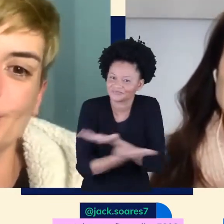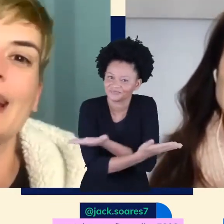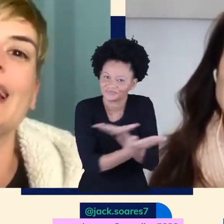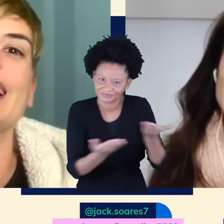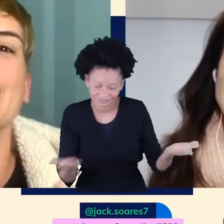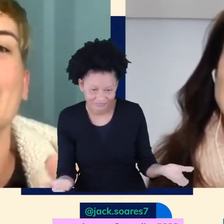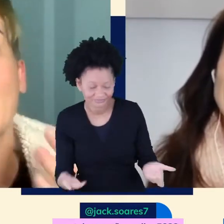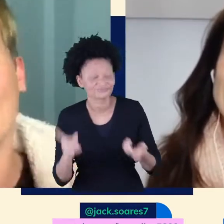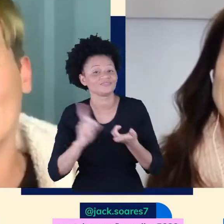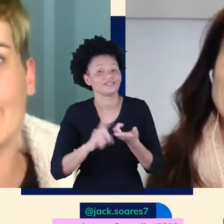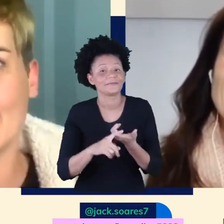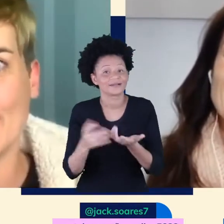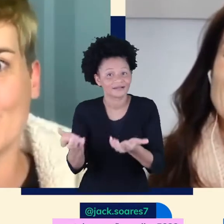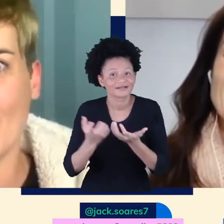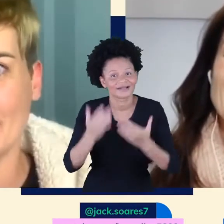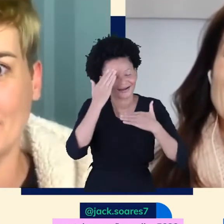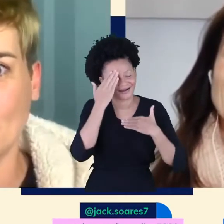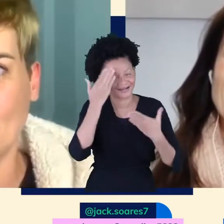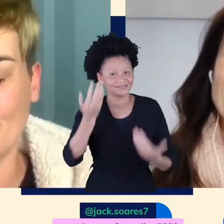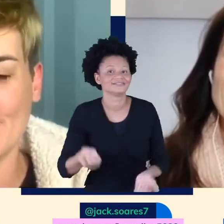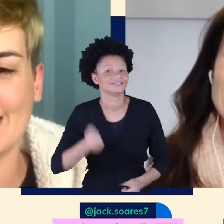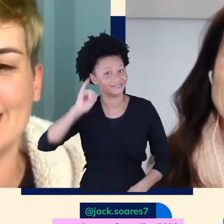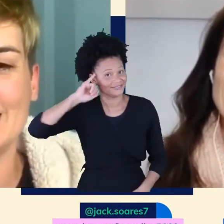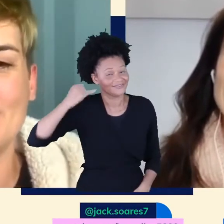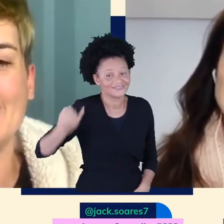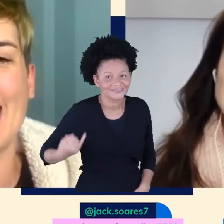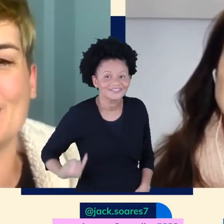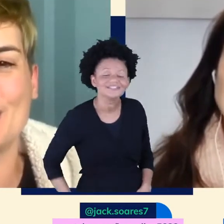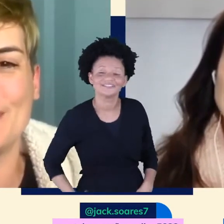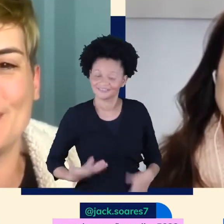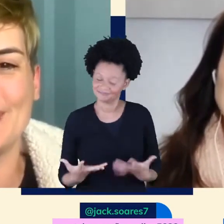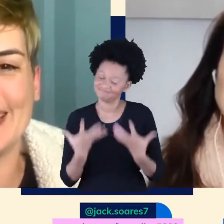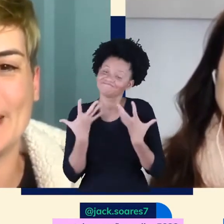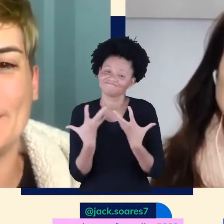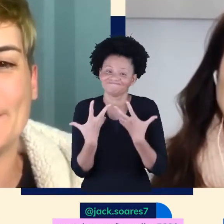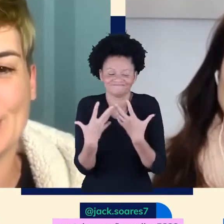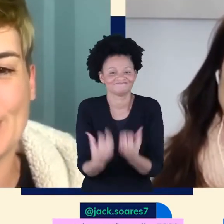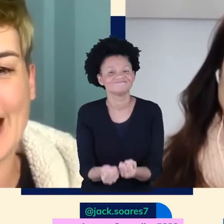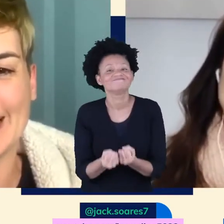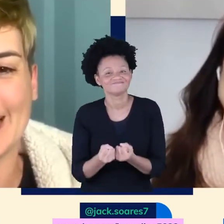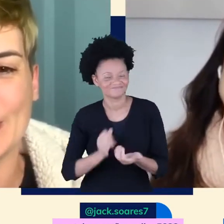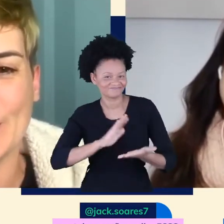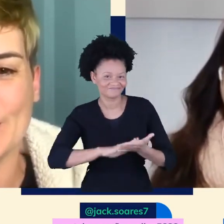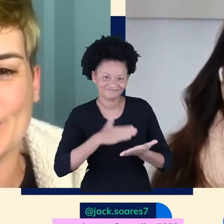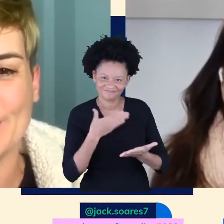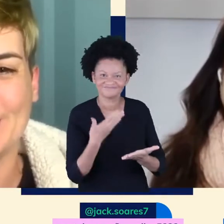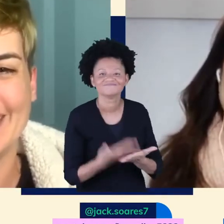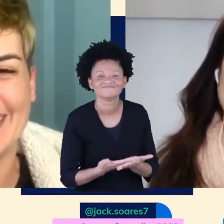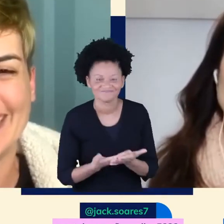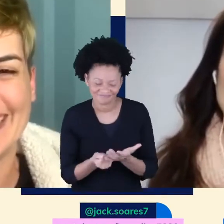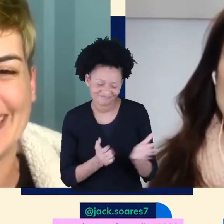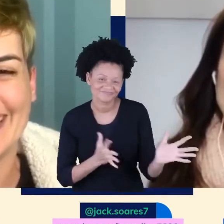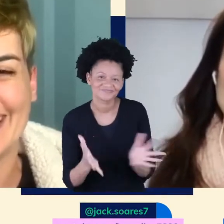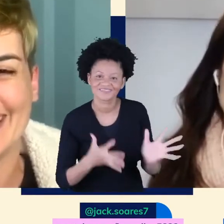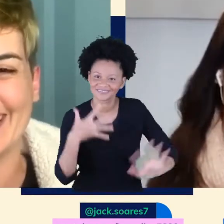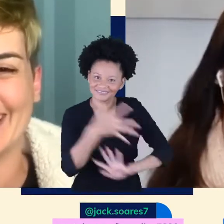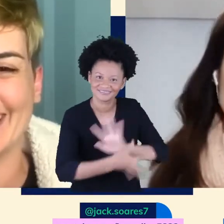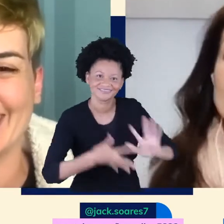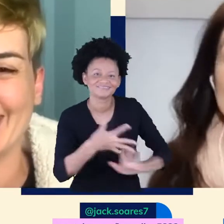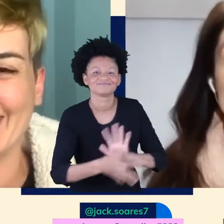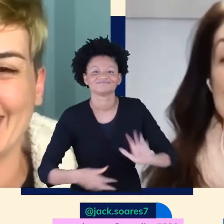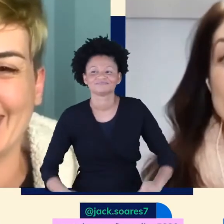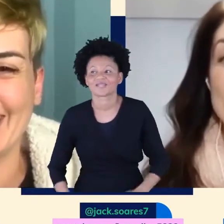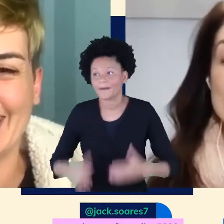assunto. E quero agradecer também a Jaque, que topou fazer a acessibilidade. Então, muito obrigada, Ah, Carol. obrigada, Jaque. Obrigada